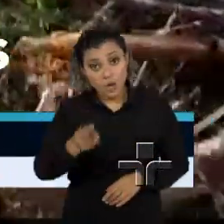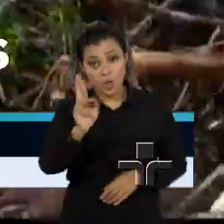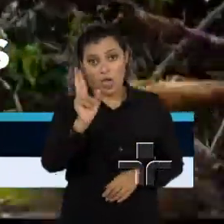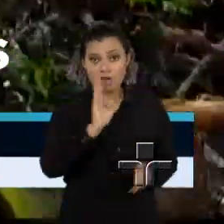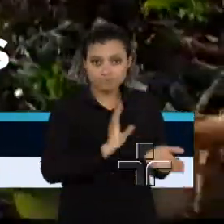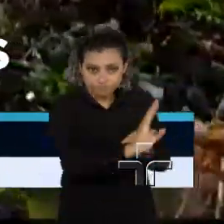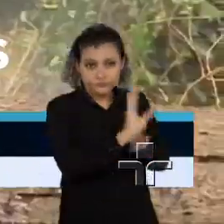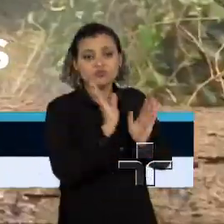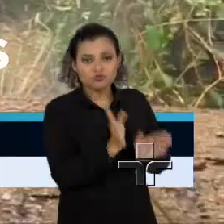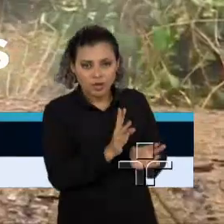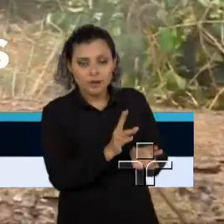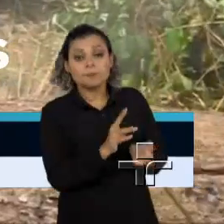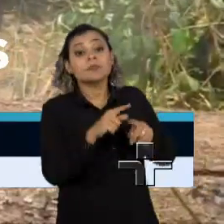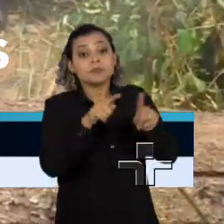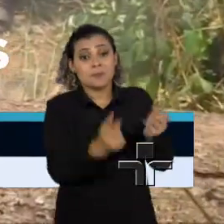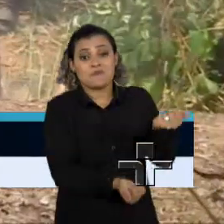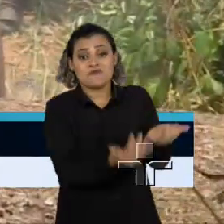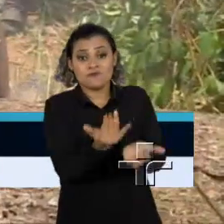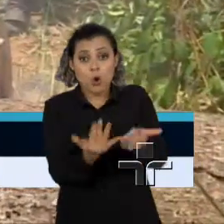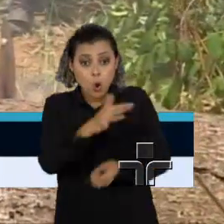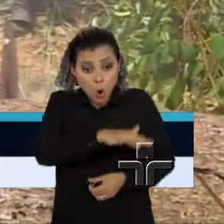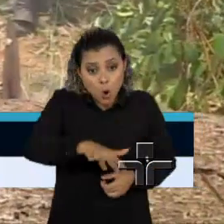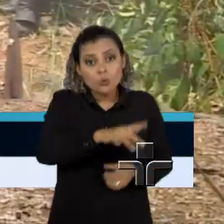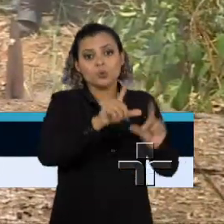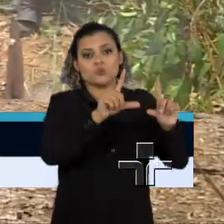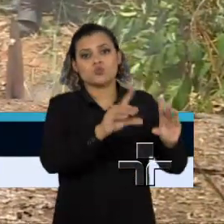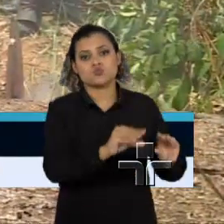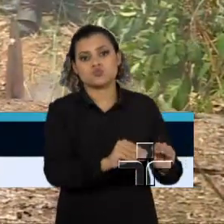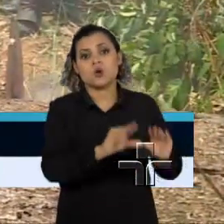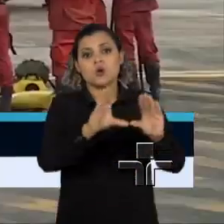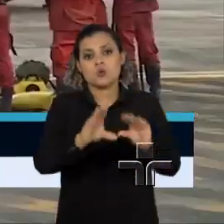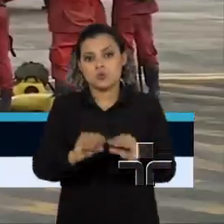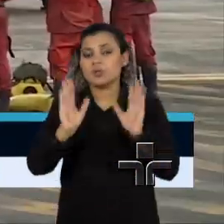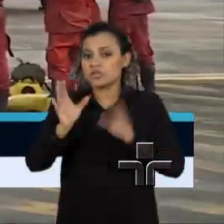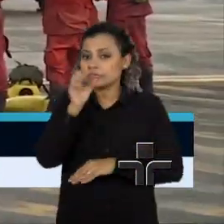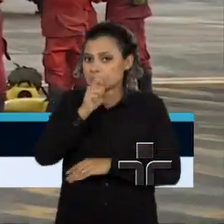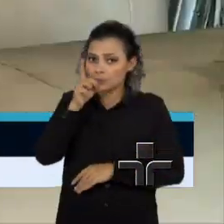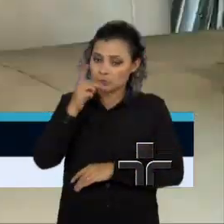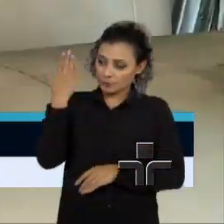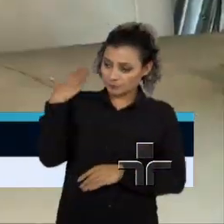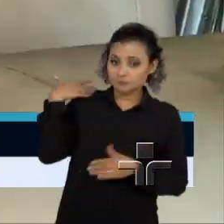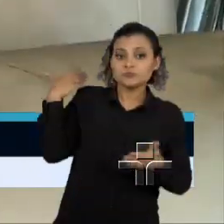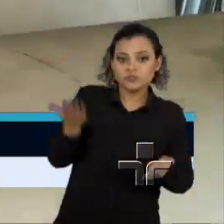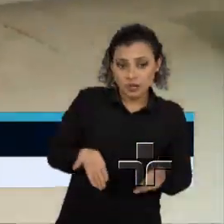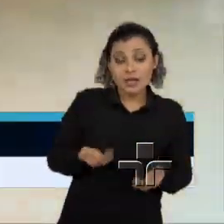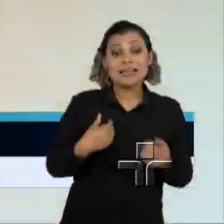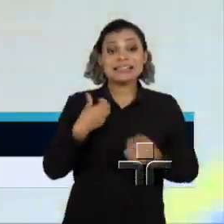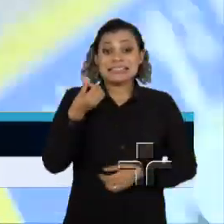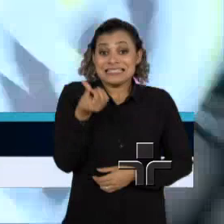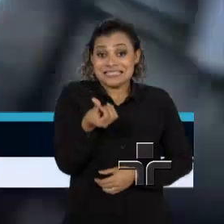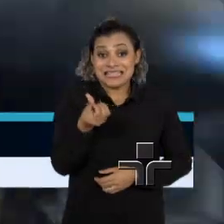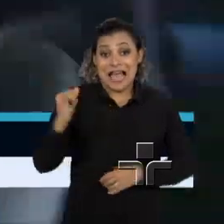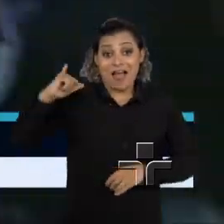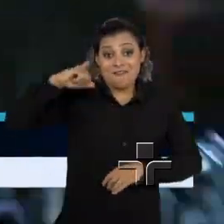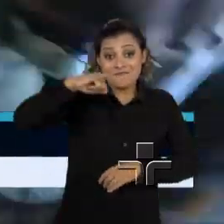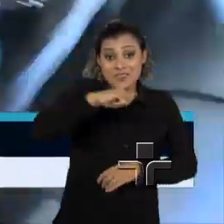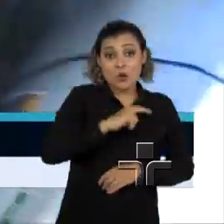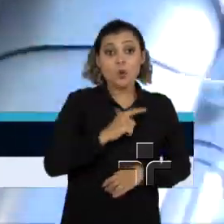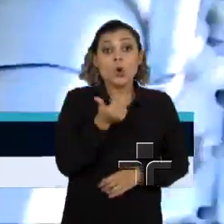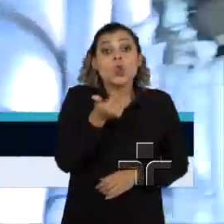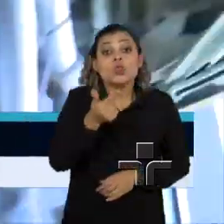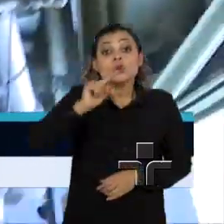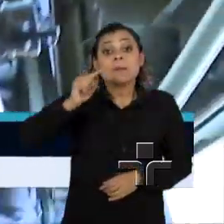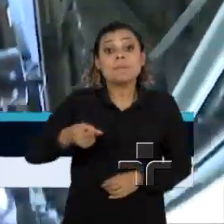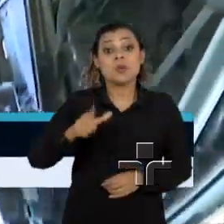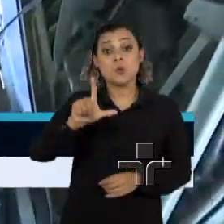nas ações e os focos de incêndio diminuíram desde o fim de semana. 6 aviões Hércules com capacidade para 12 mil litros de